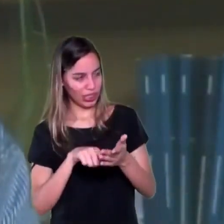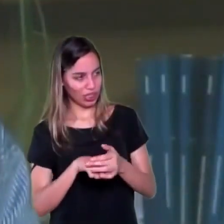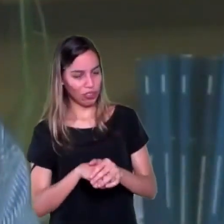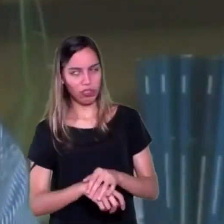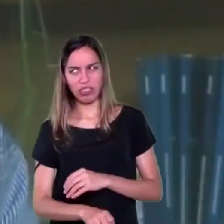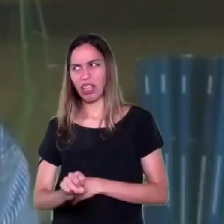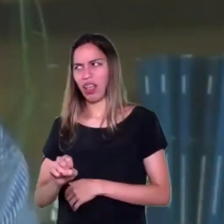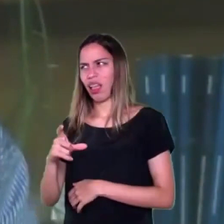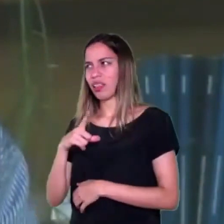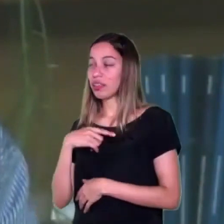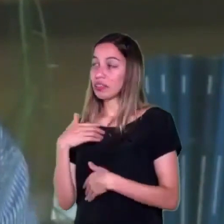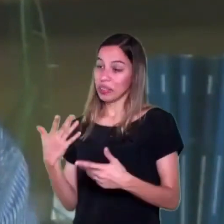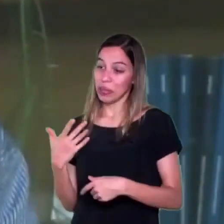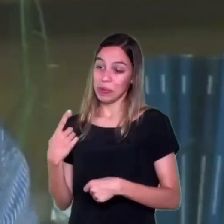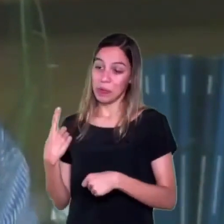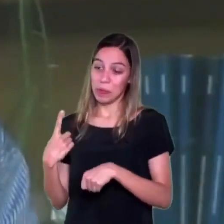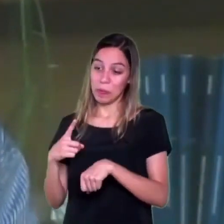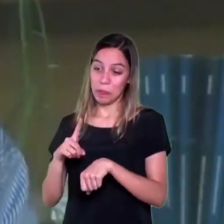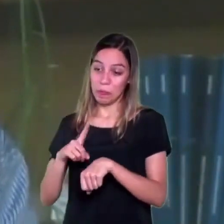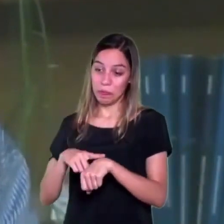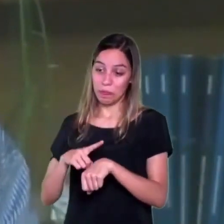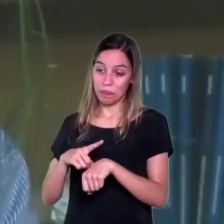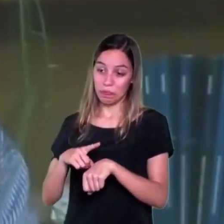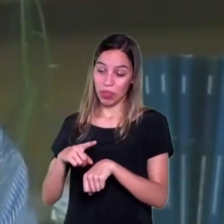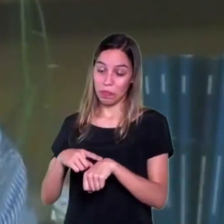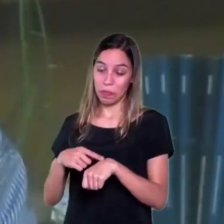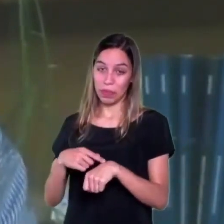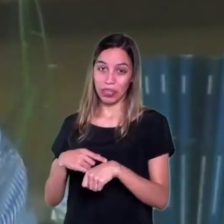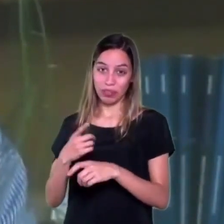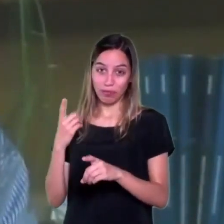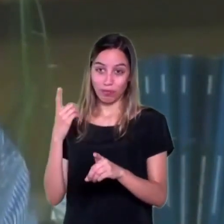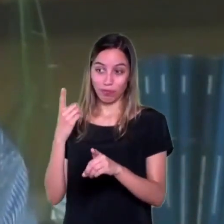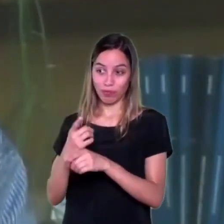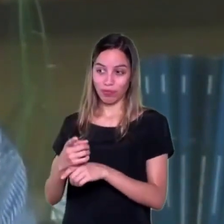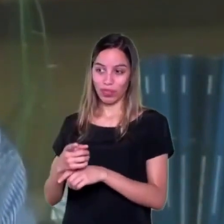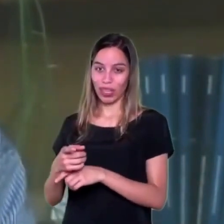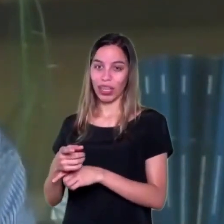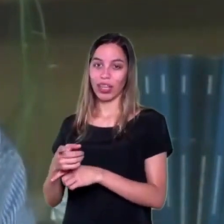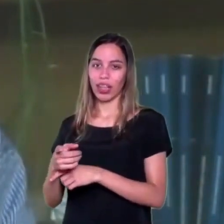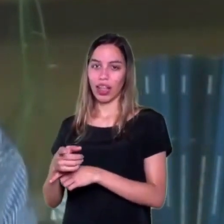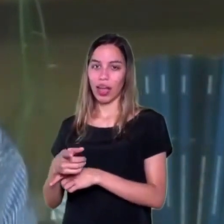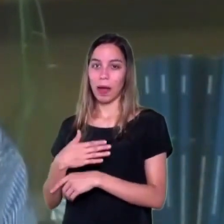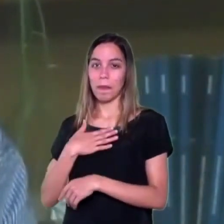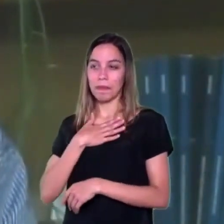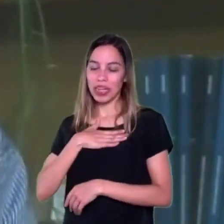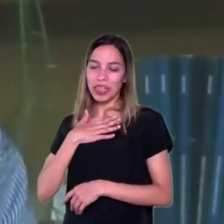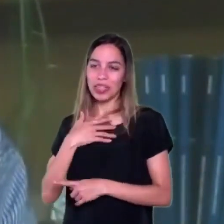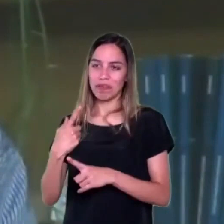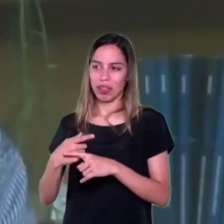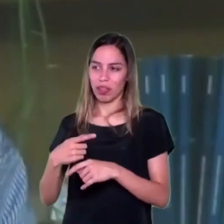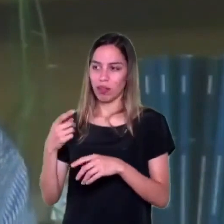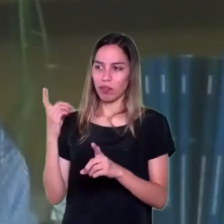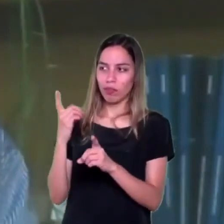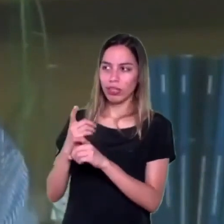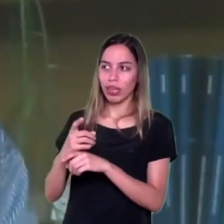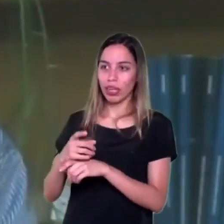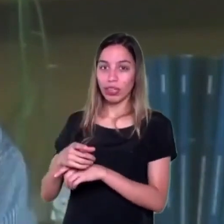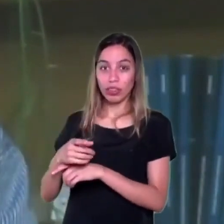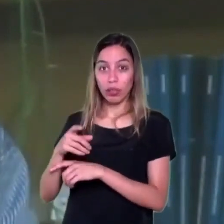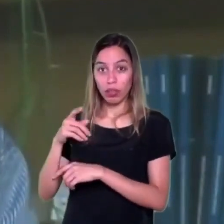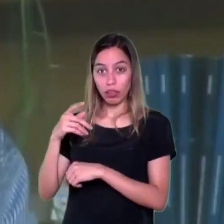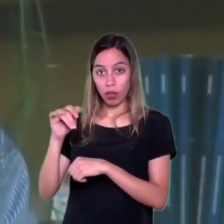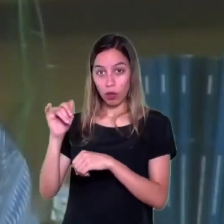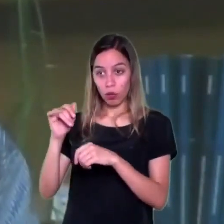né? Um dos autógrafos eu colhi no Sempre um Papo, que foi o Fernando Moraes, autor de